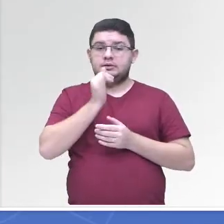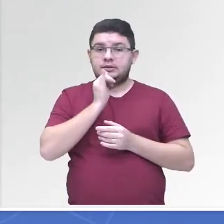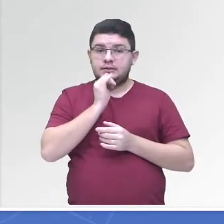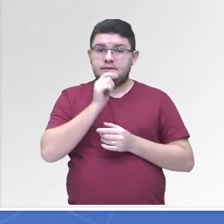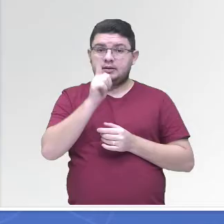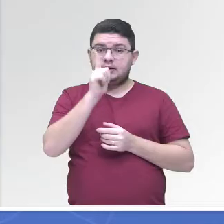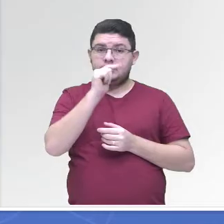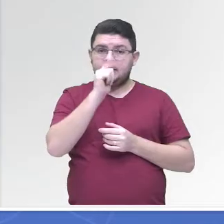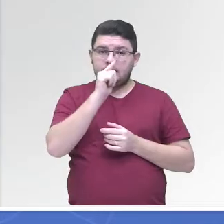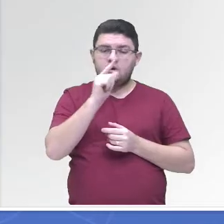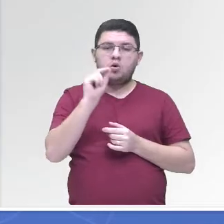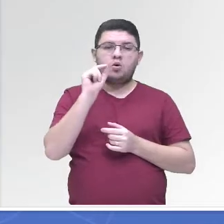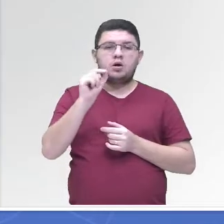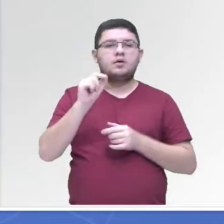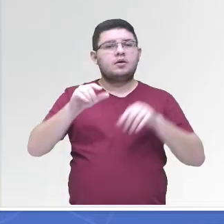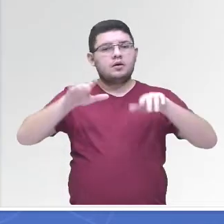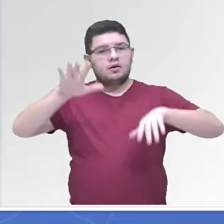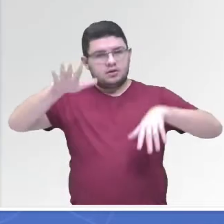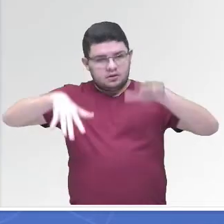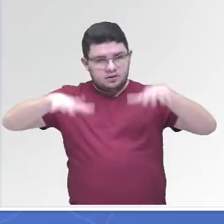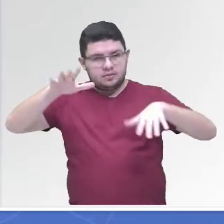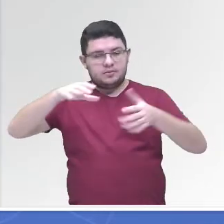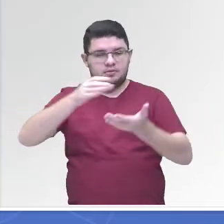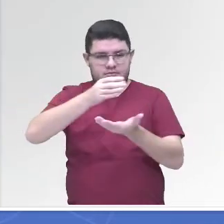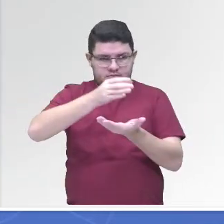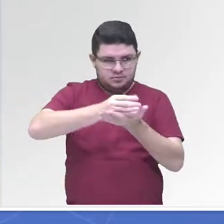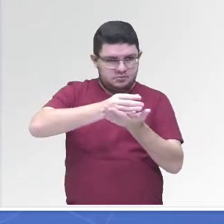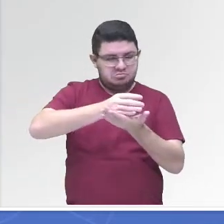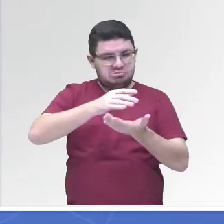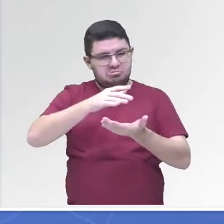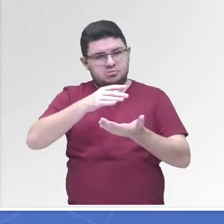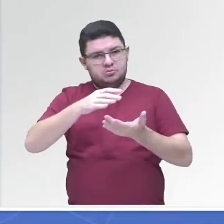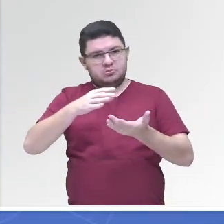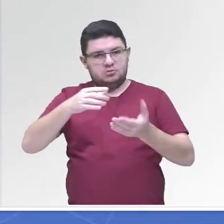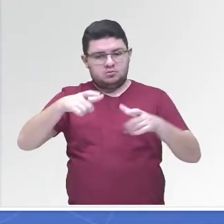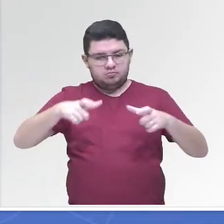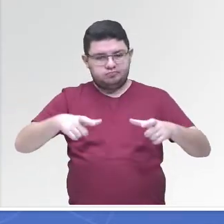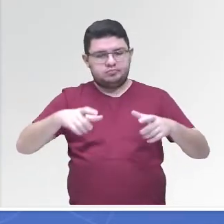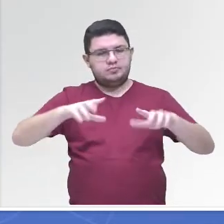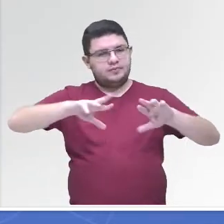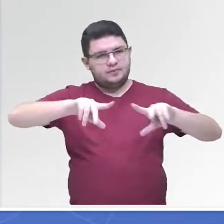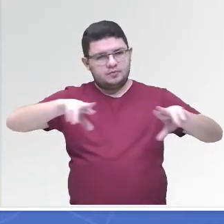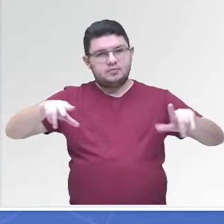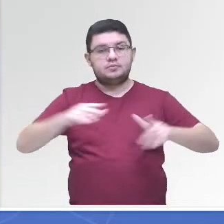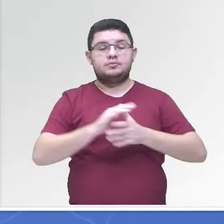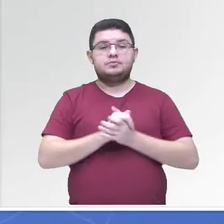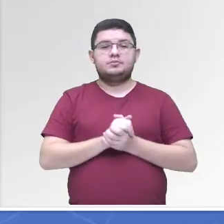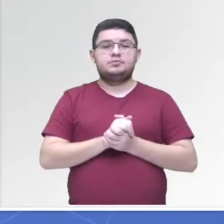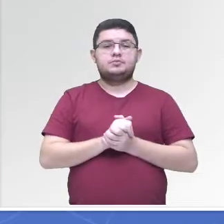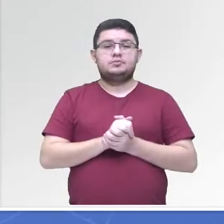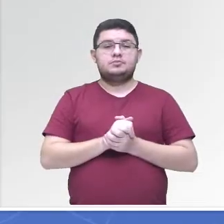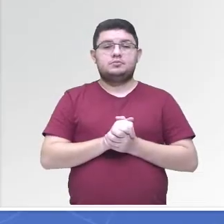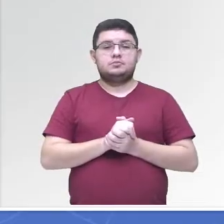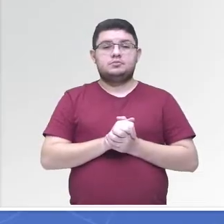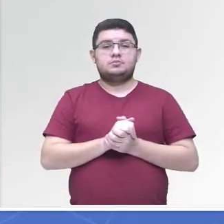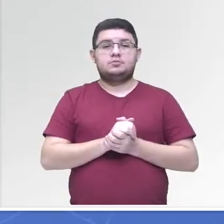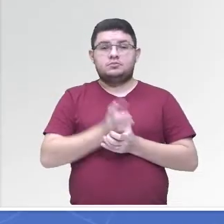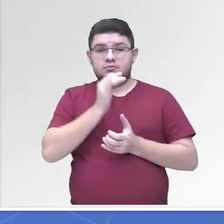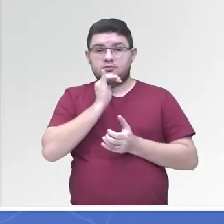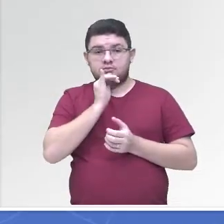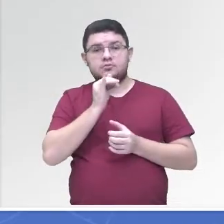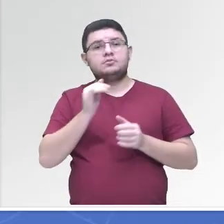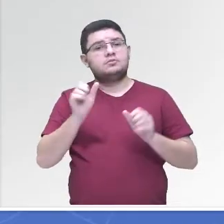determinado recipiente. Já no caso do líquido, né, dependendo do recipiente que a gente está colocando aquele